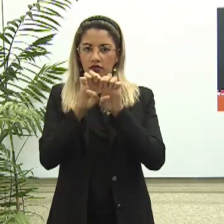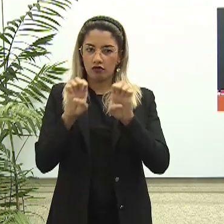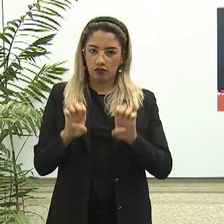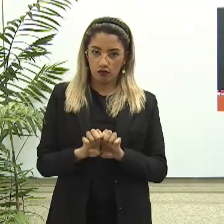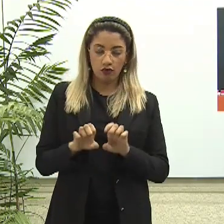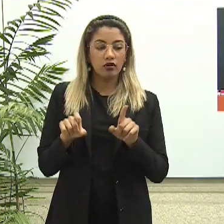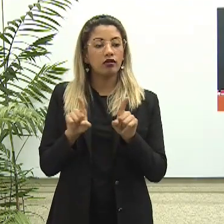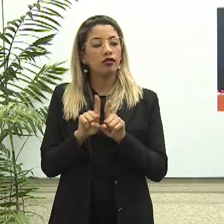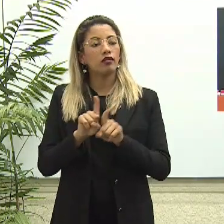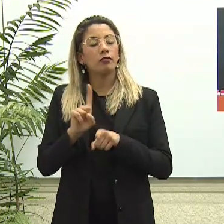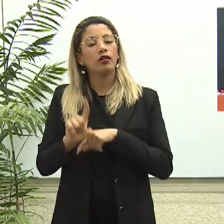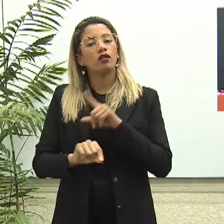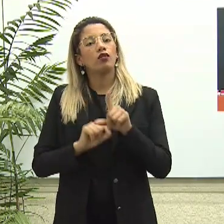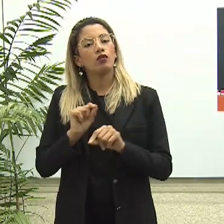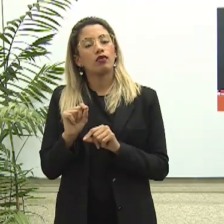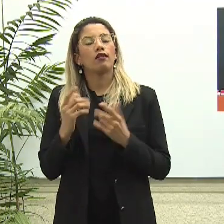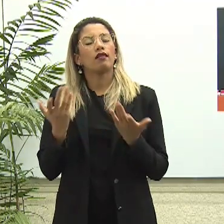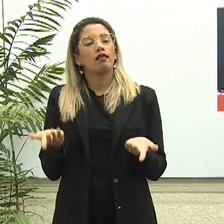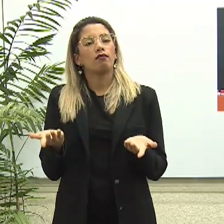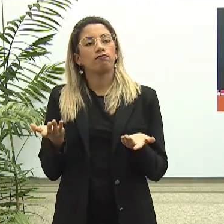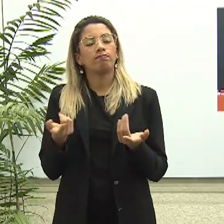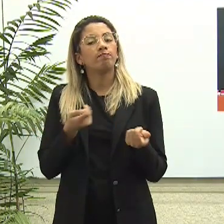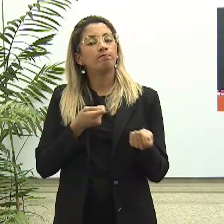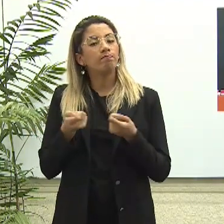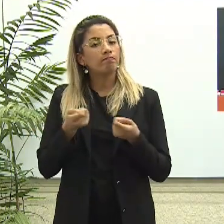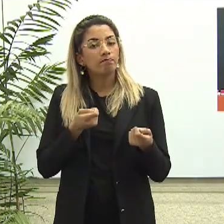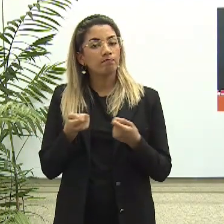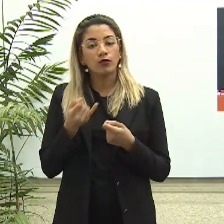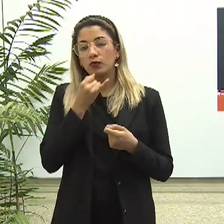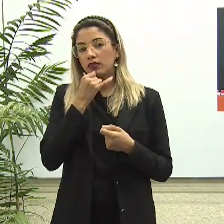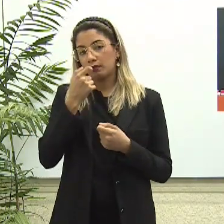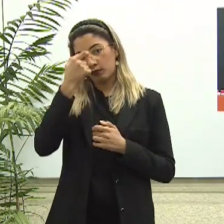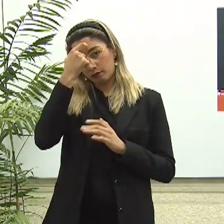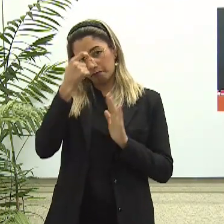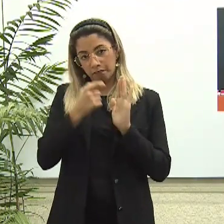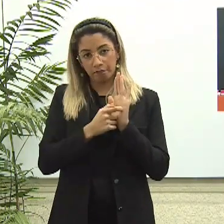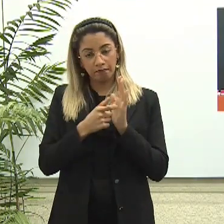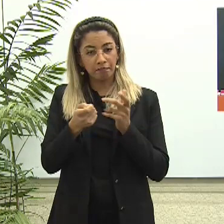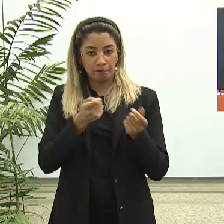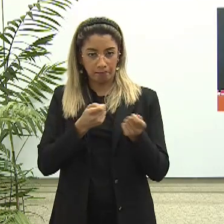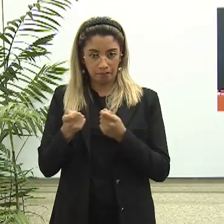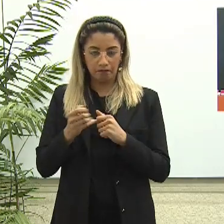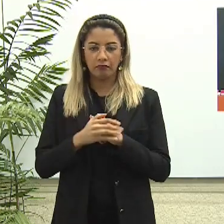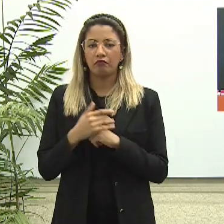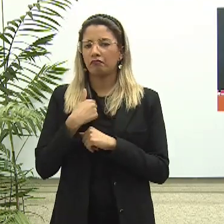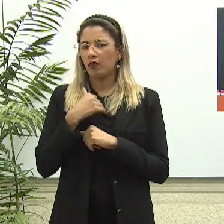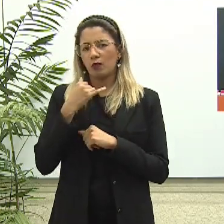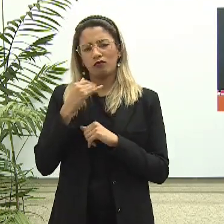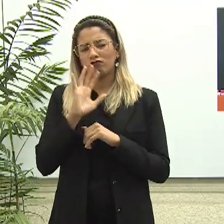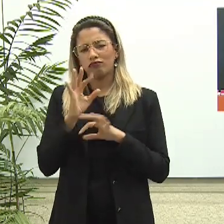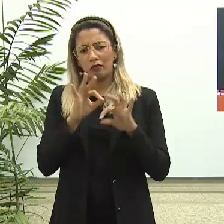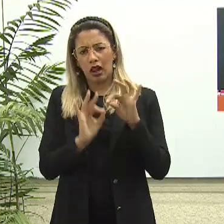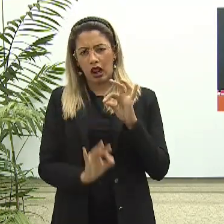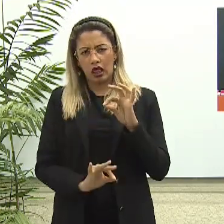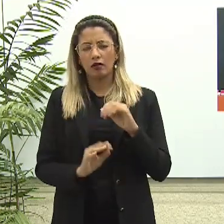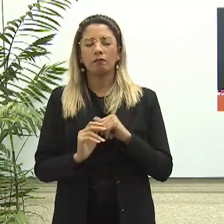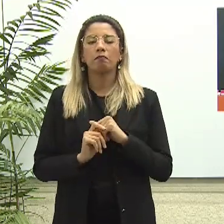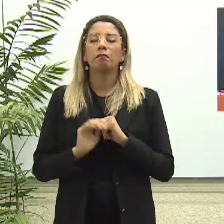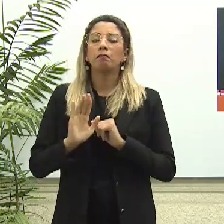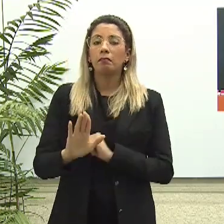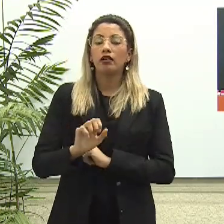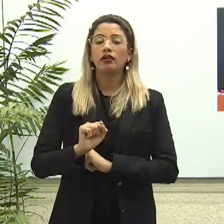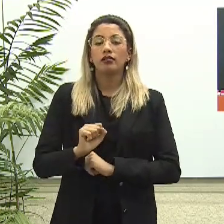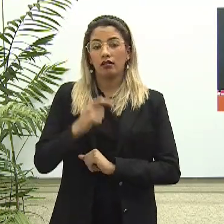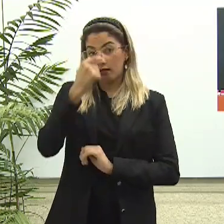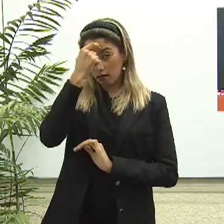e estão controlando por exemplo a inteligência artificial eu não vou me alongar muito mas eu vou dizer o seguinte o nome